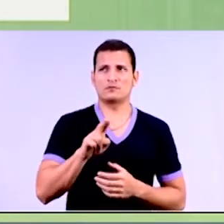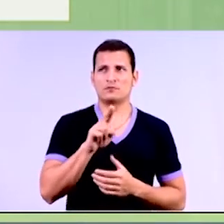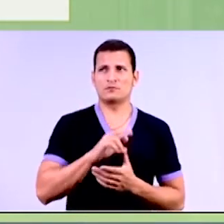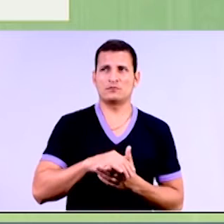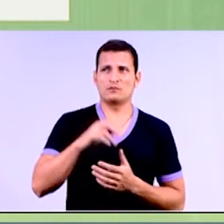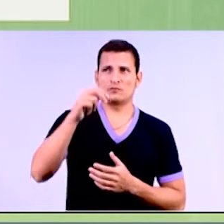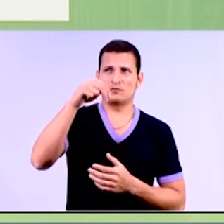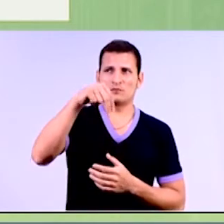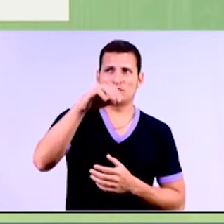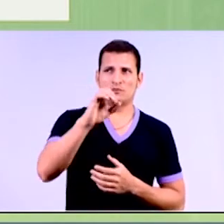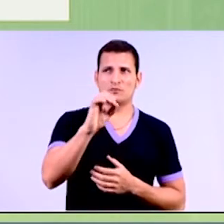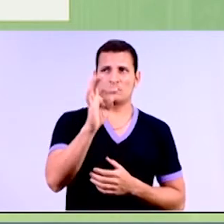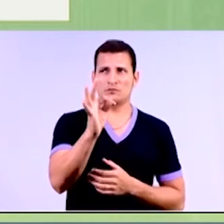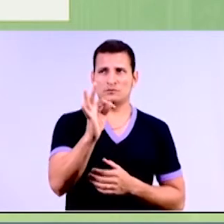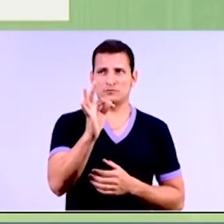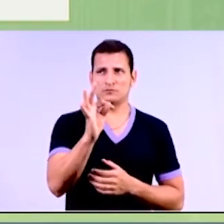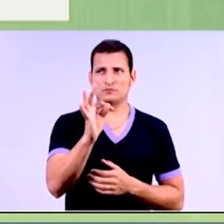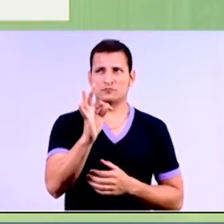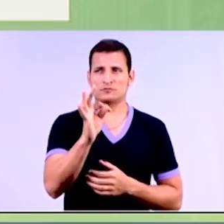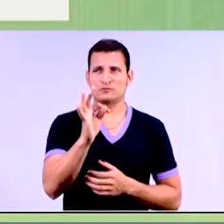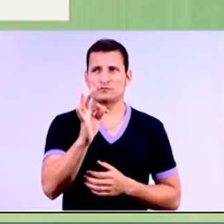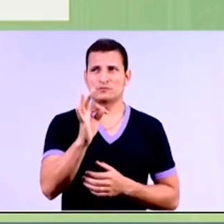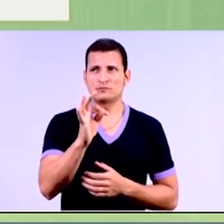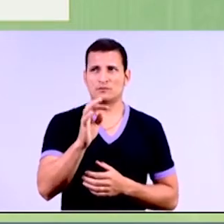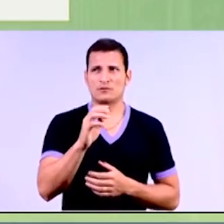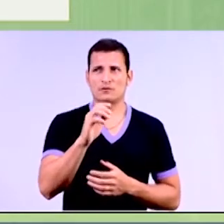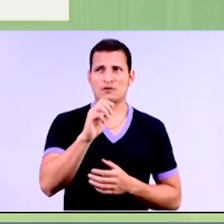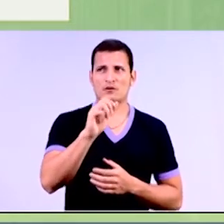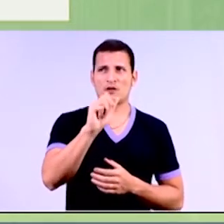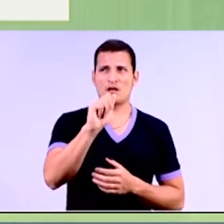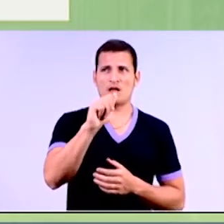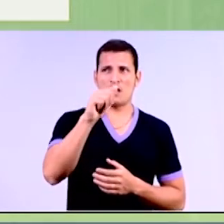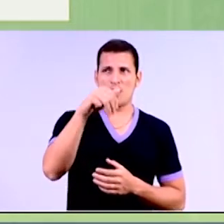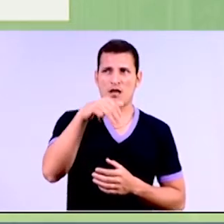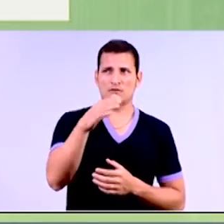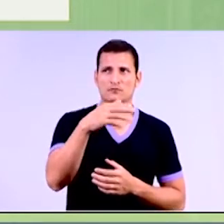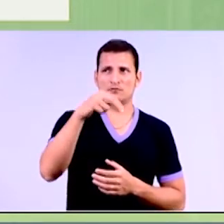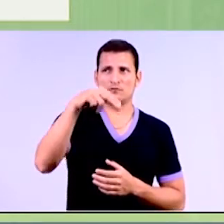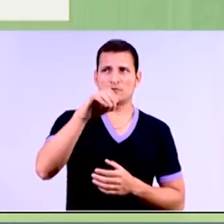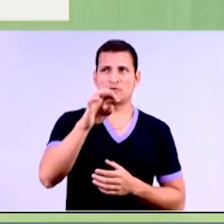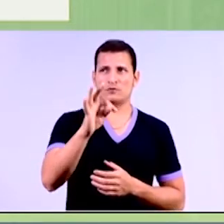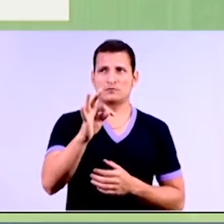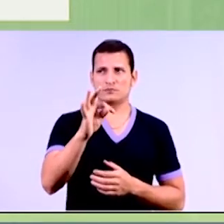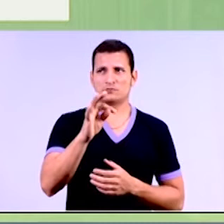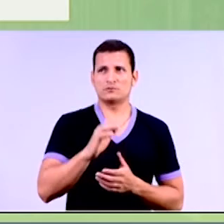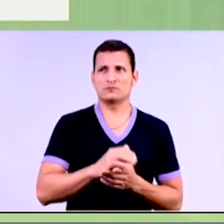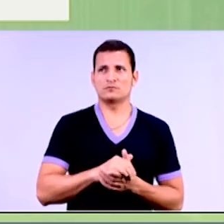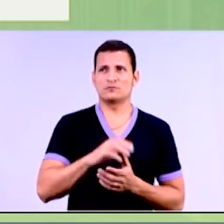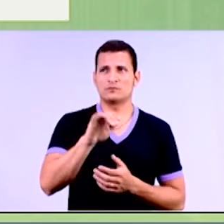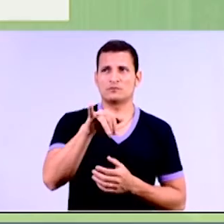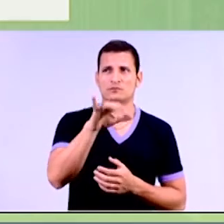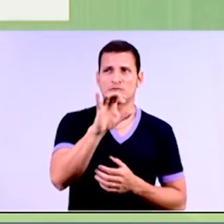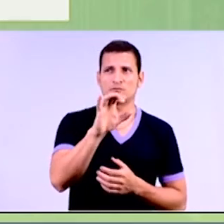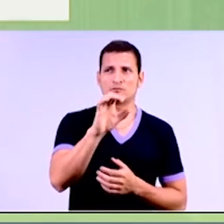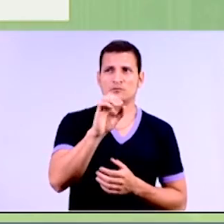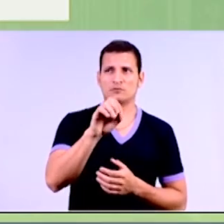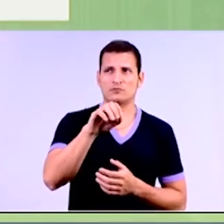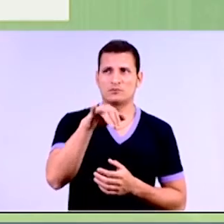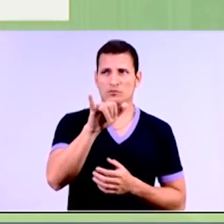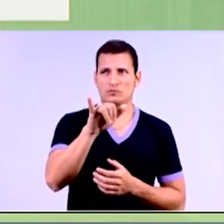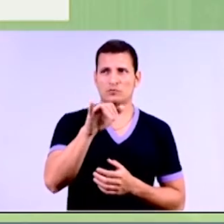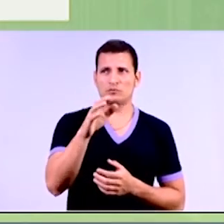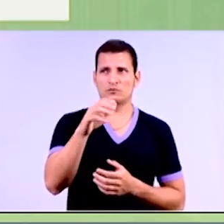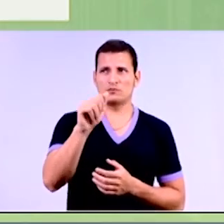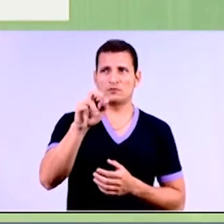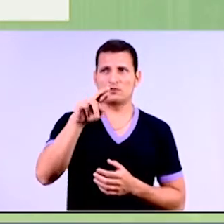not. Então, I am not, ok? You are not, ou eu abrevio, o are